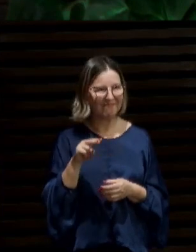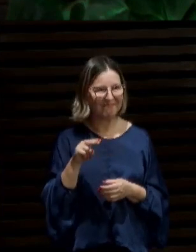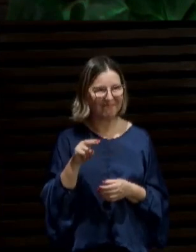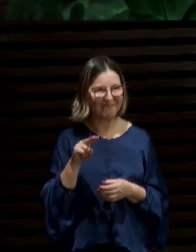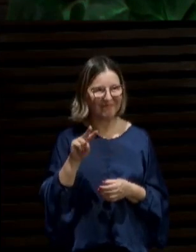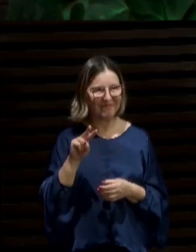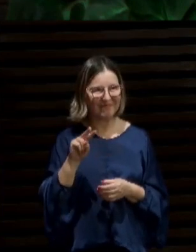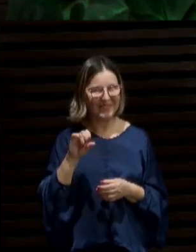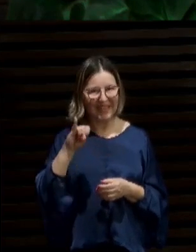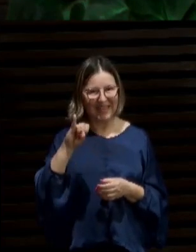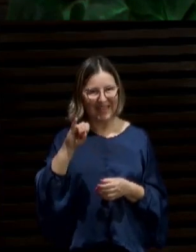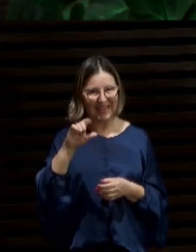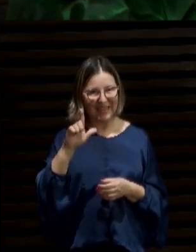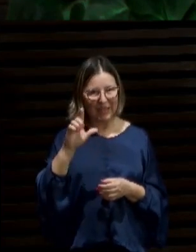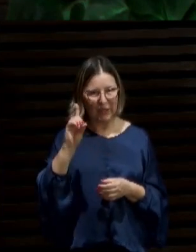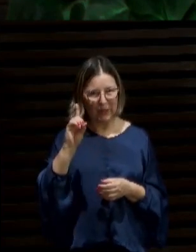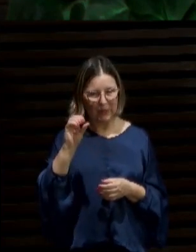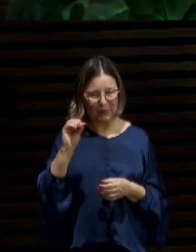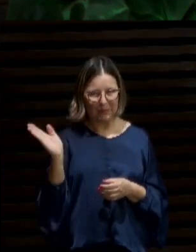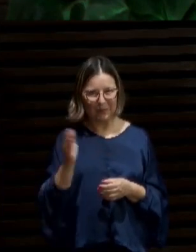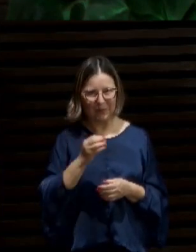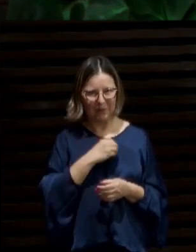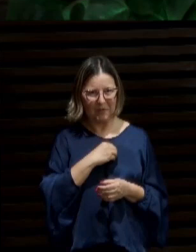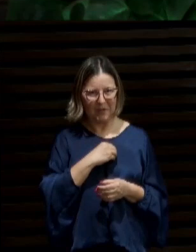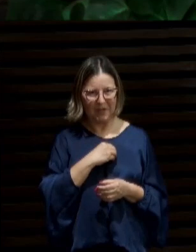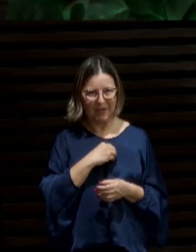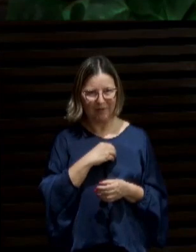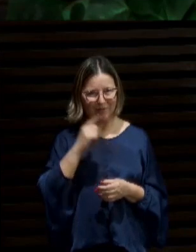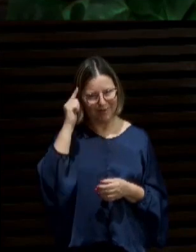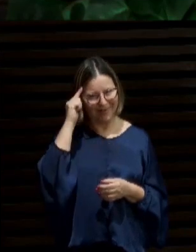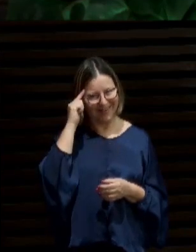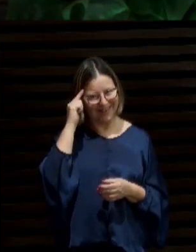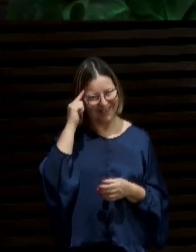Hildo Iores, a iniquidade do Glênio Paranaguá,